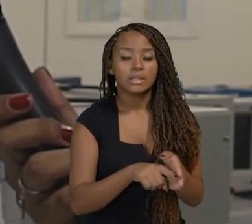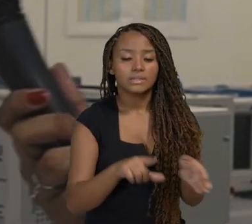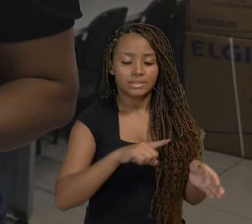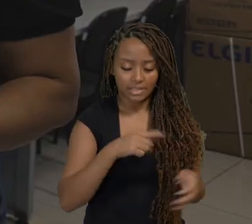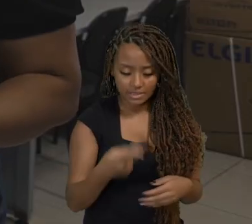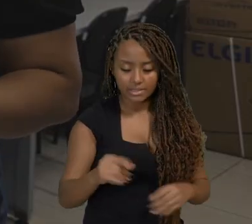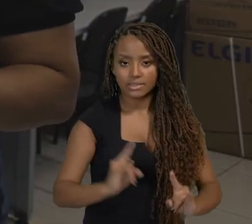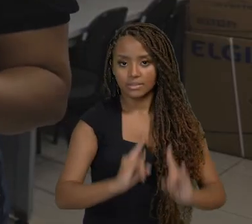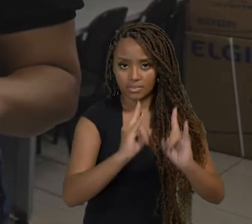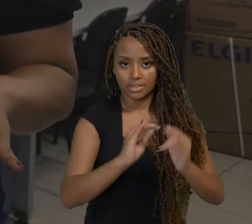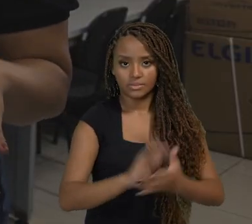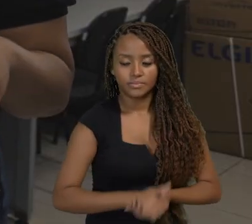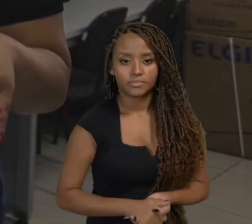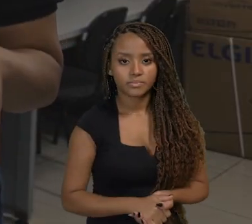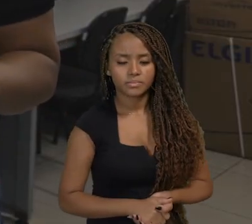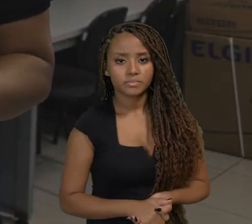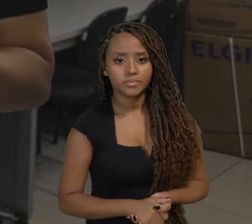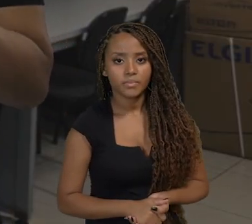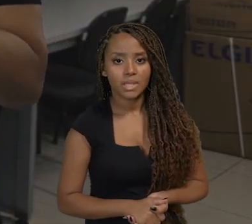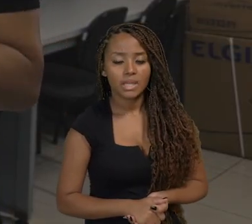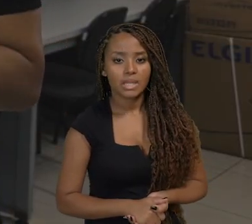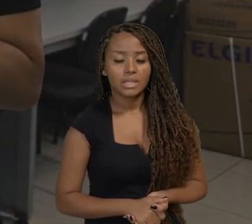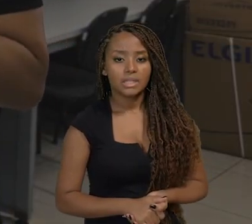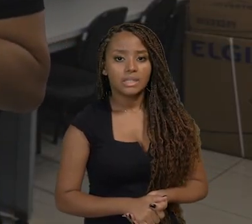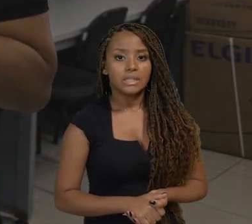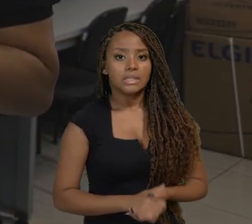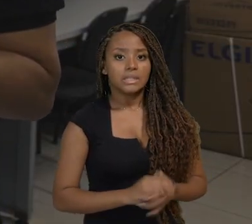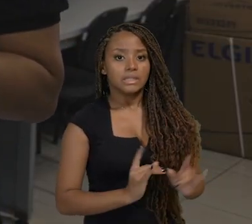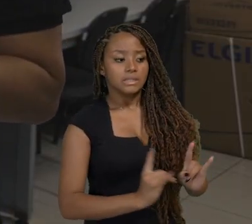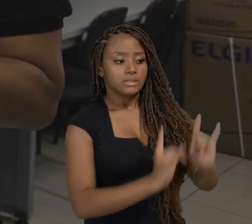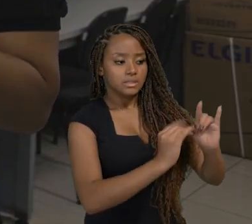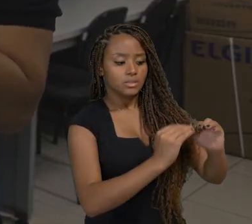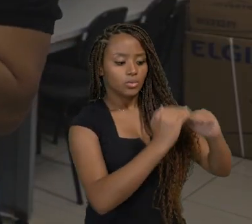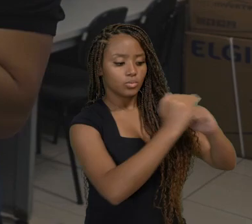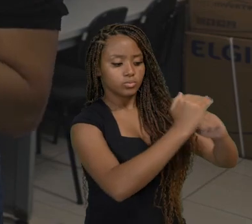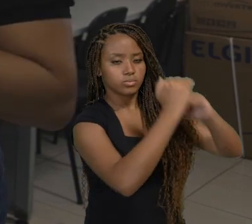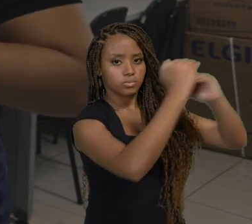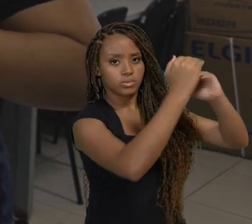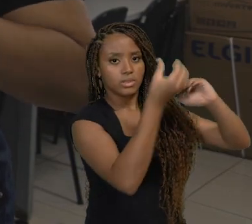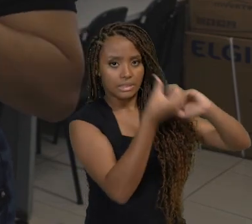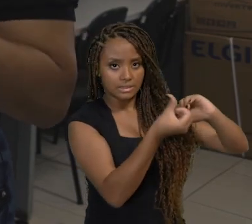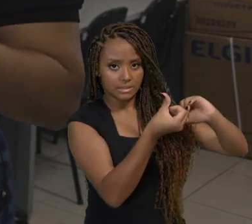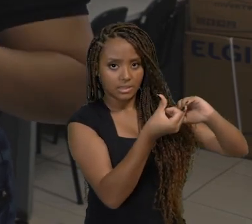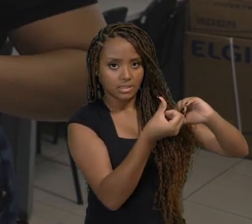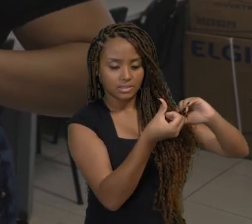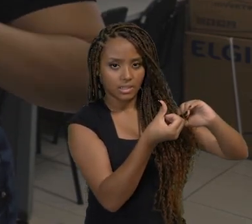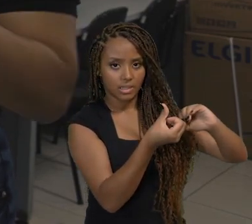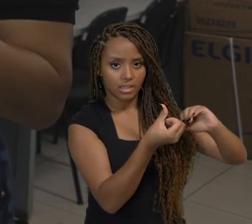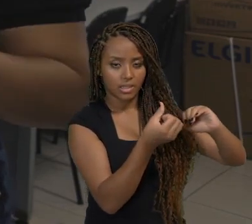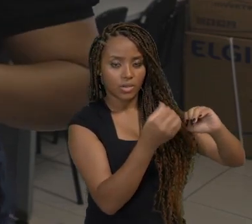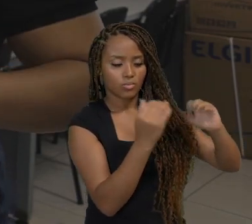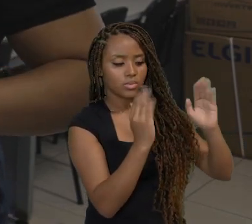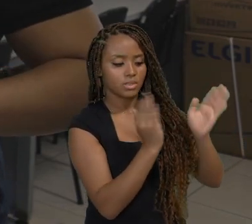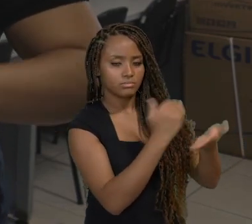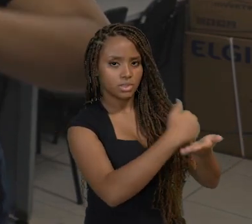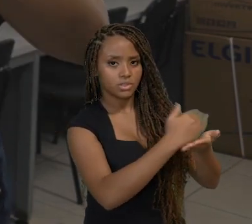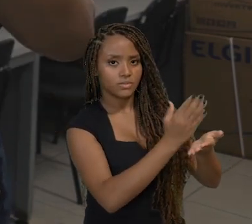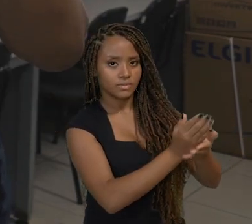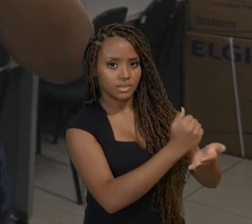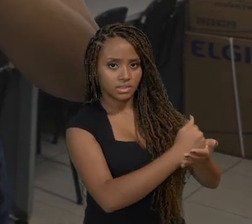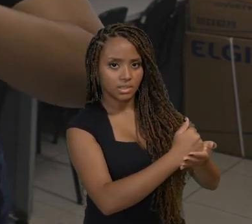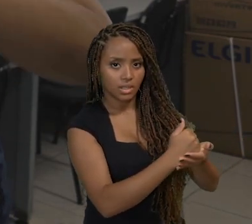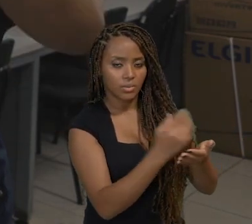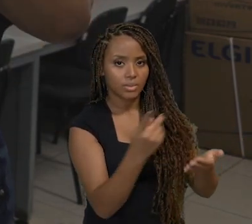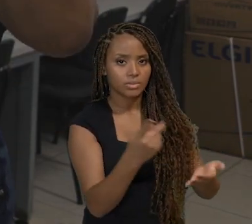prédio. E os andares, que aqui, gente, o prédio tem 6 andares. Você me disse que uma divisão aí acontece, conforme